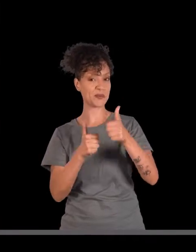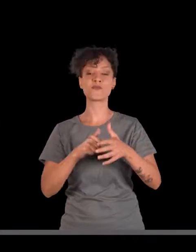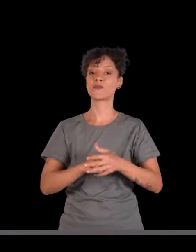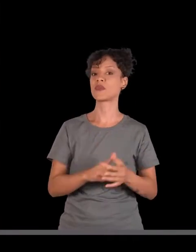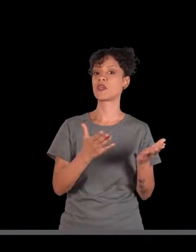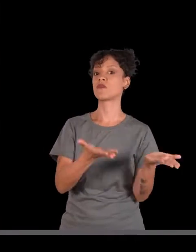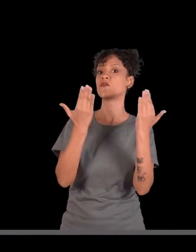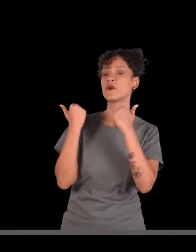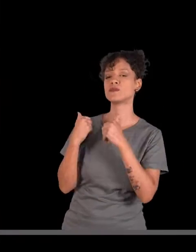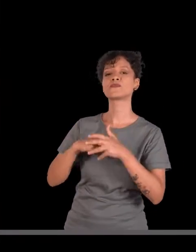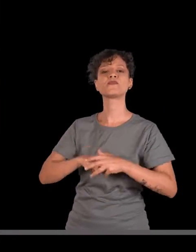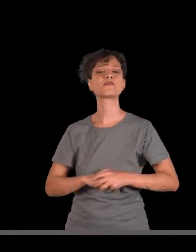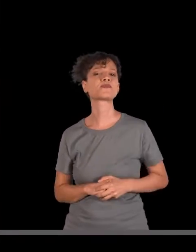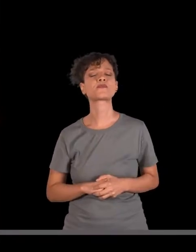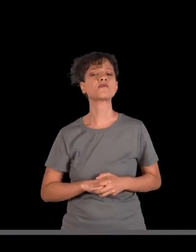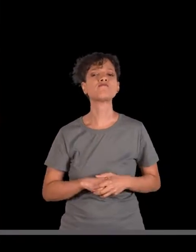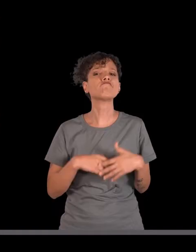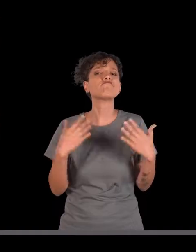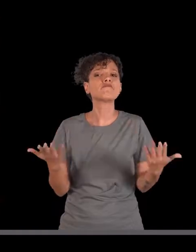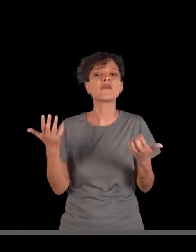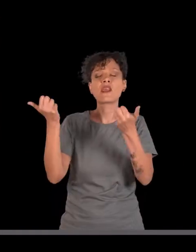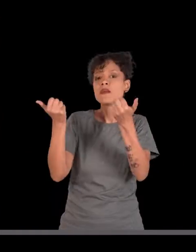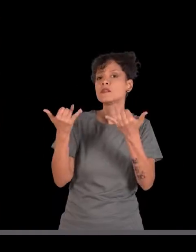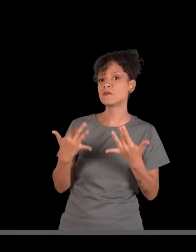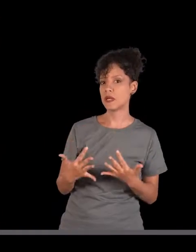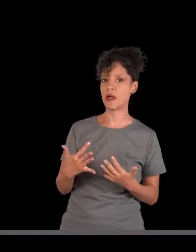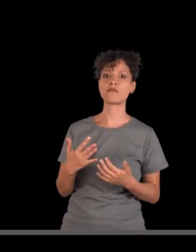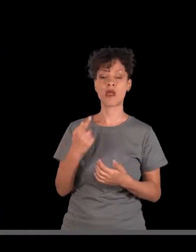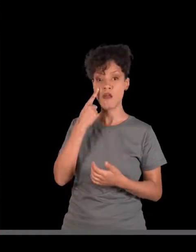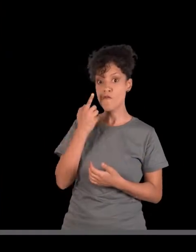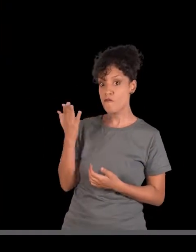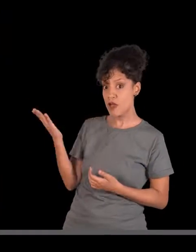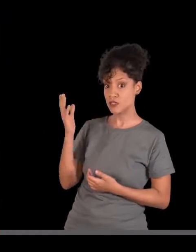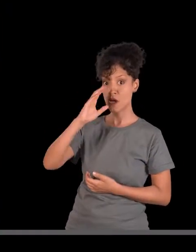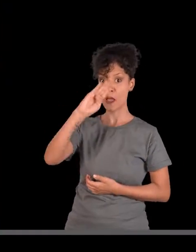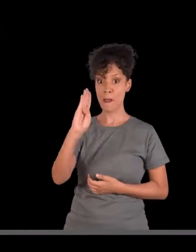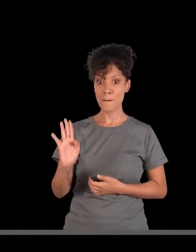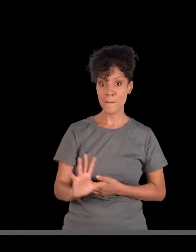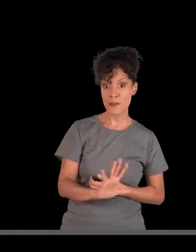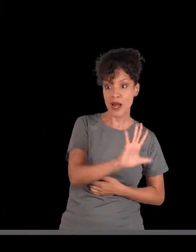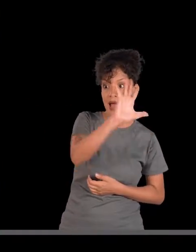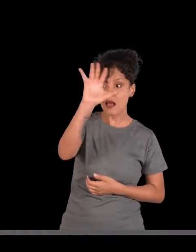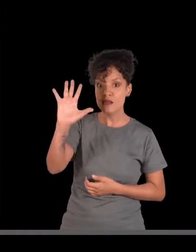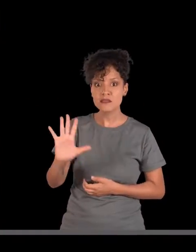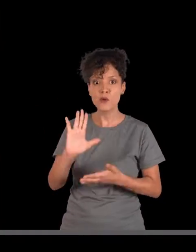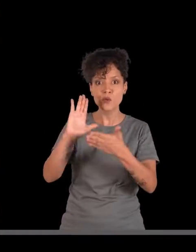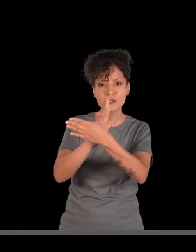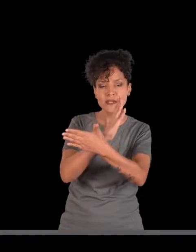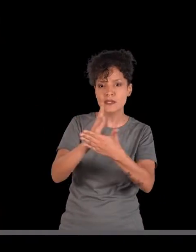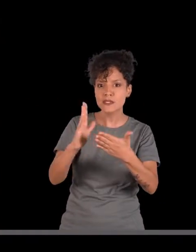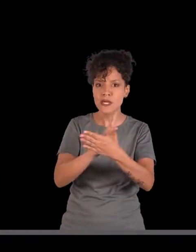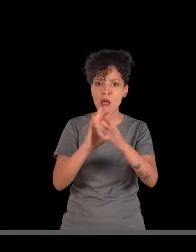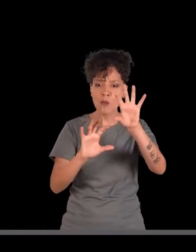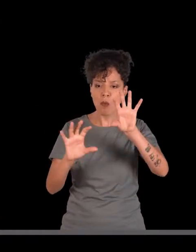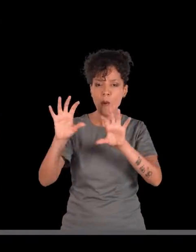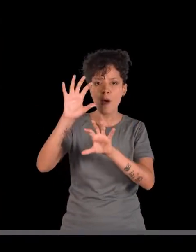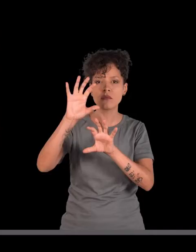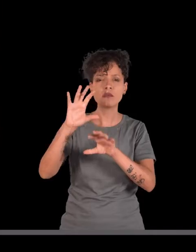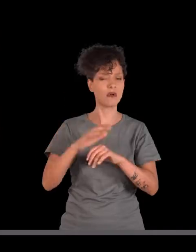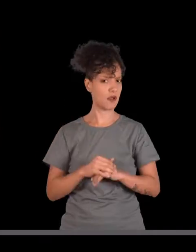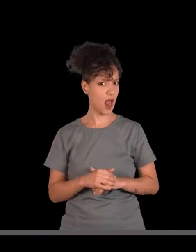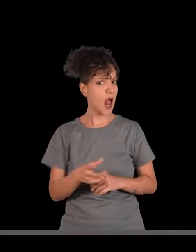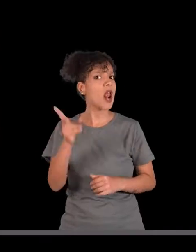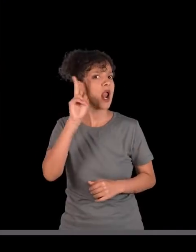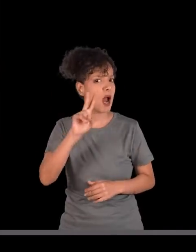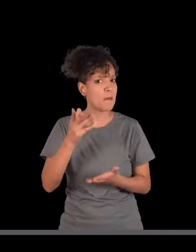Belezinha? Então, vamos lá! Bem, quando nós falamos dessa parte de formação territorial, a